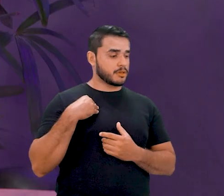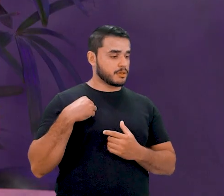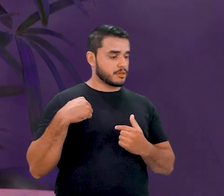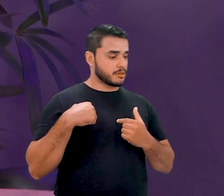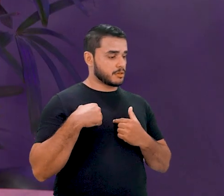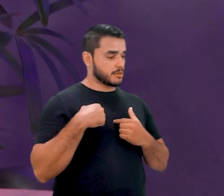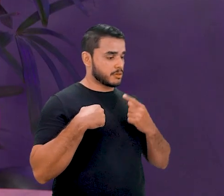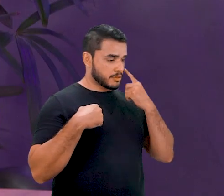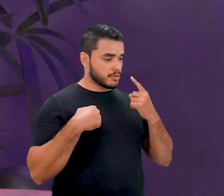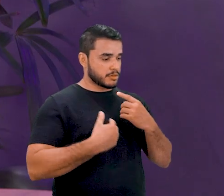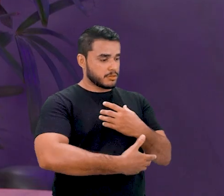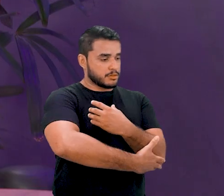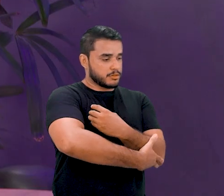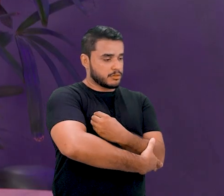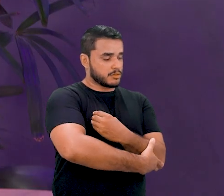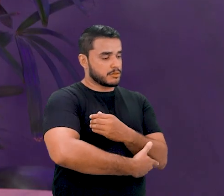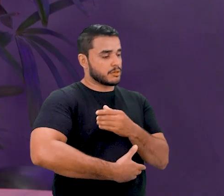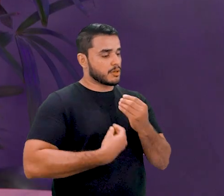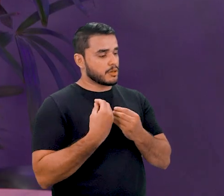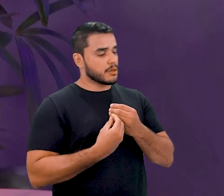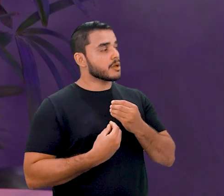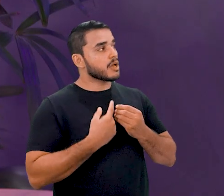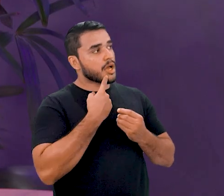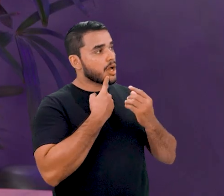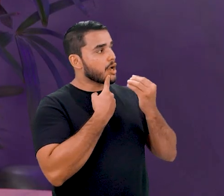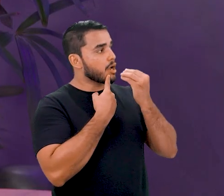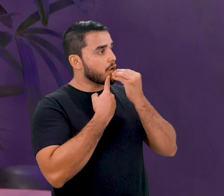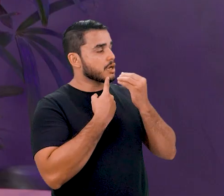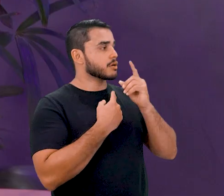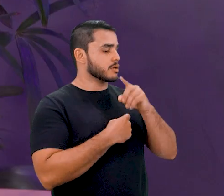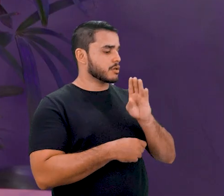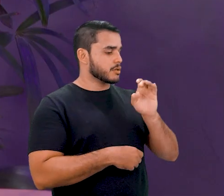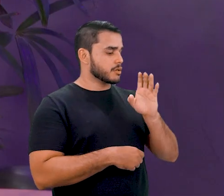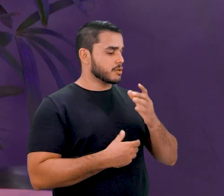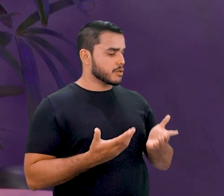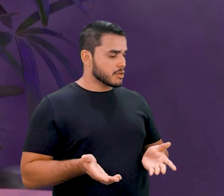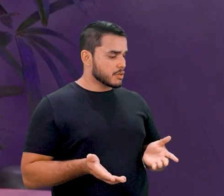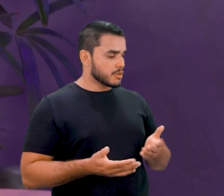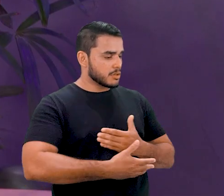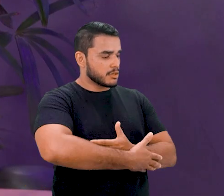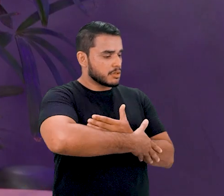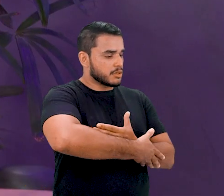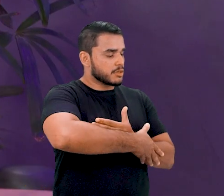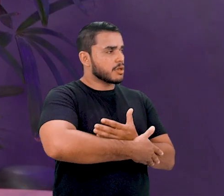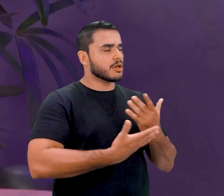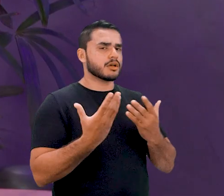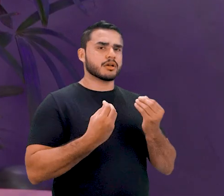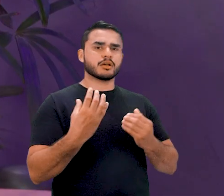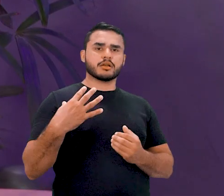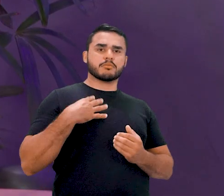é aqui, ó, você vai encaixar o peito dela na boca do bebê desse jeito. Ele, peraí, a mulher é minha, mas também não é bagunça, não,